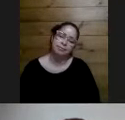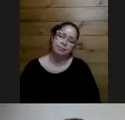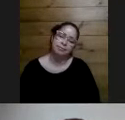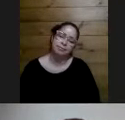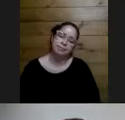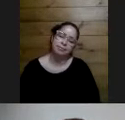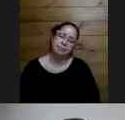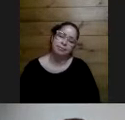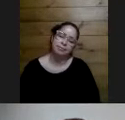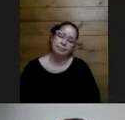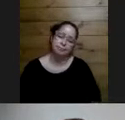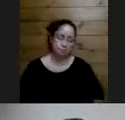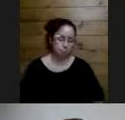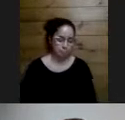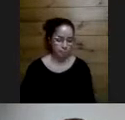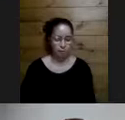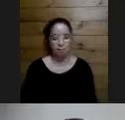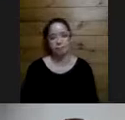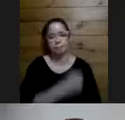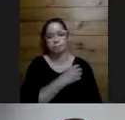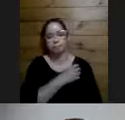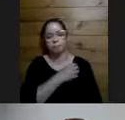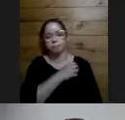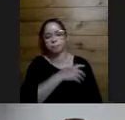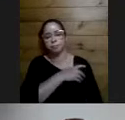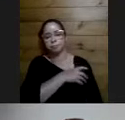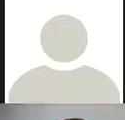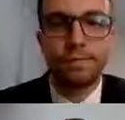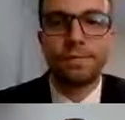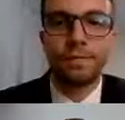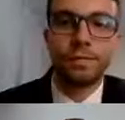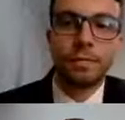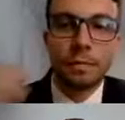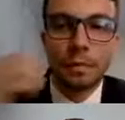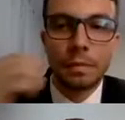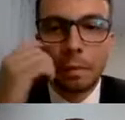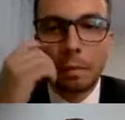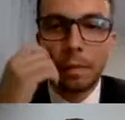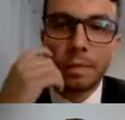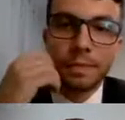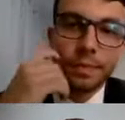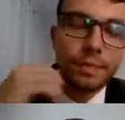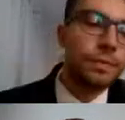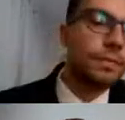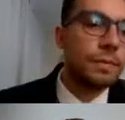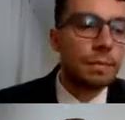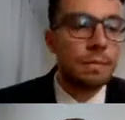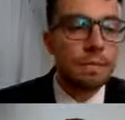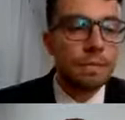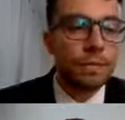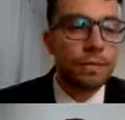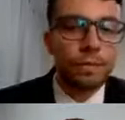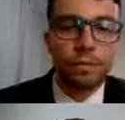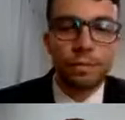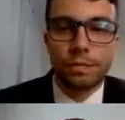Também não. Esses vão ter que refazer, então. Oi, presente. Compromisso. Presente. Opa, está ali. Safou, saindo no último minuto. Isso aí, dentro do